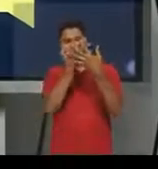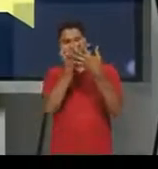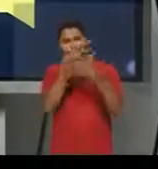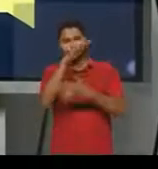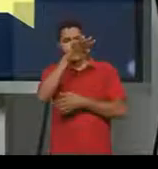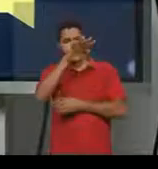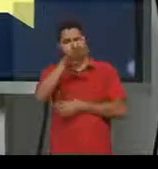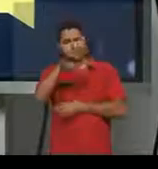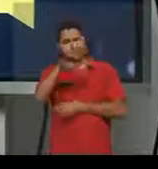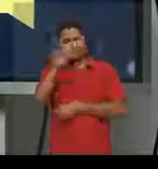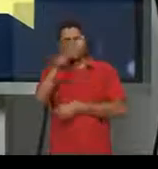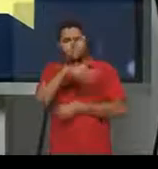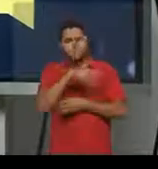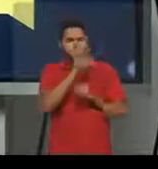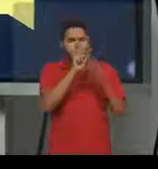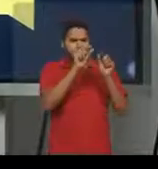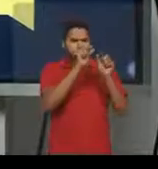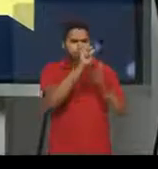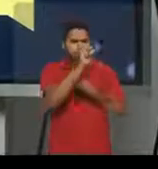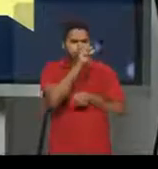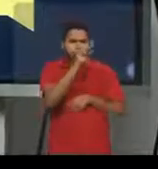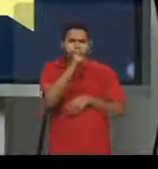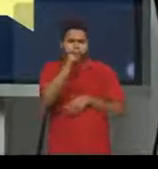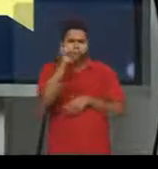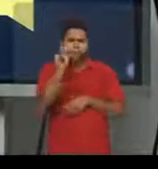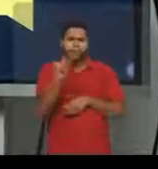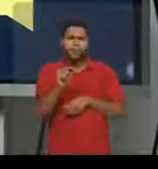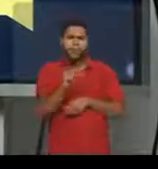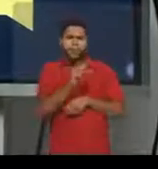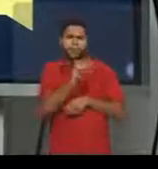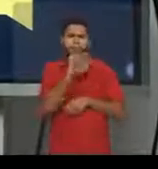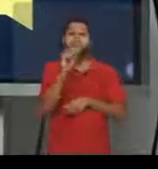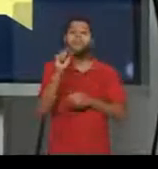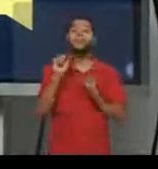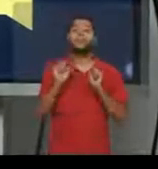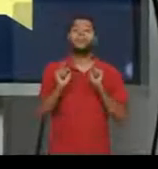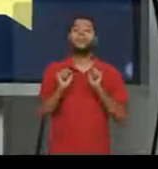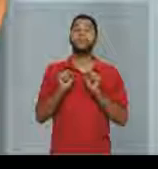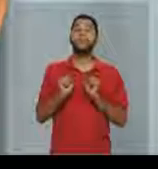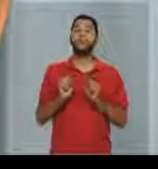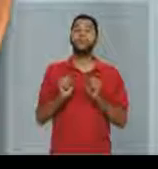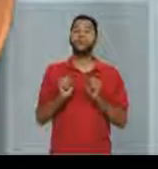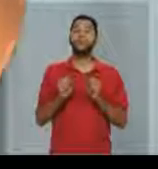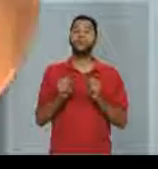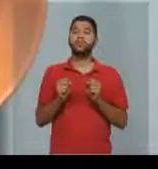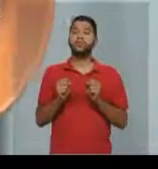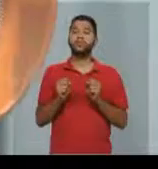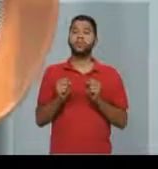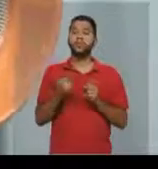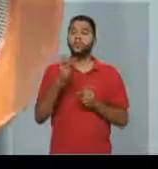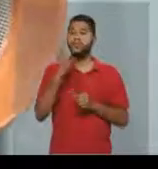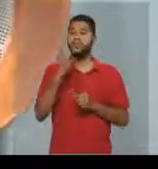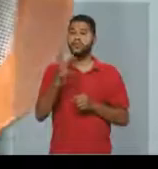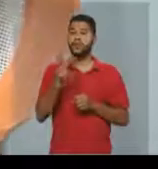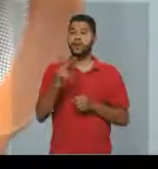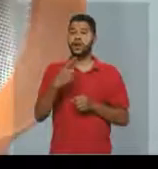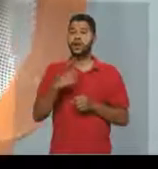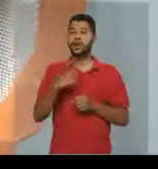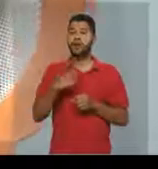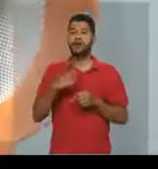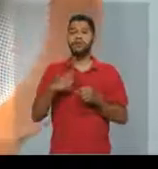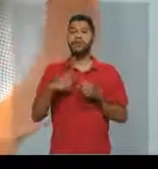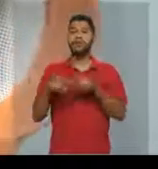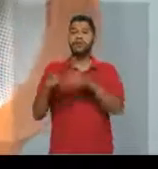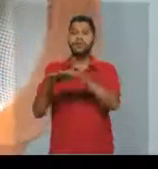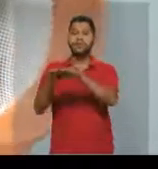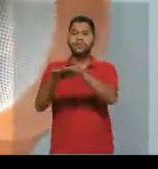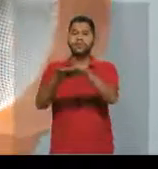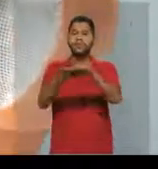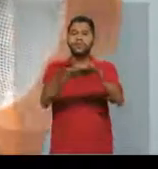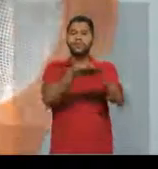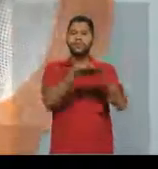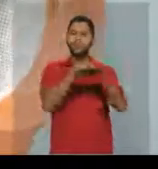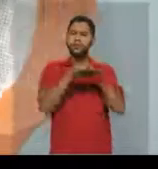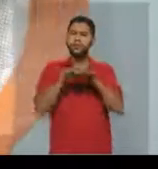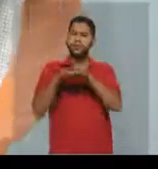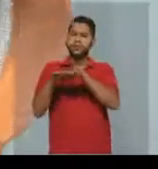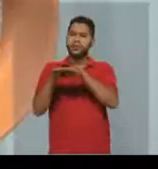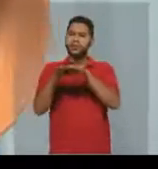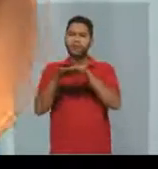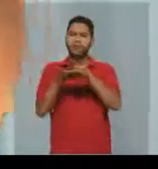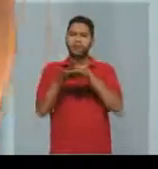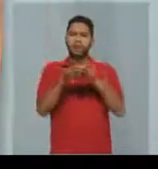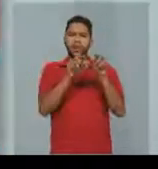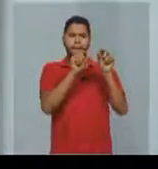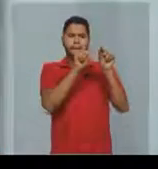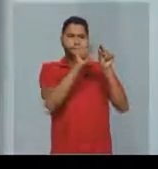se repetem. Então, eu posso dizer que eu tenho aqui um padrão, uma repetição